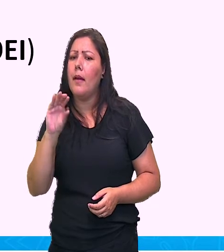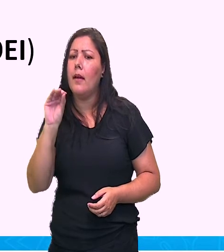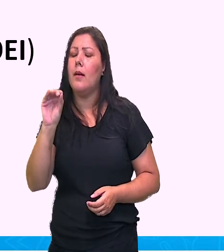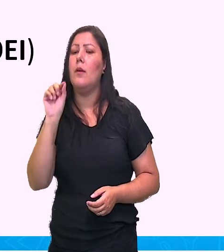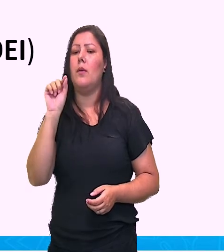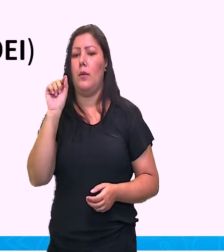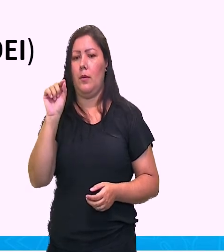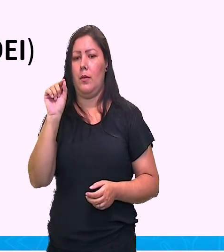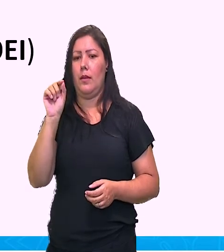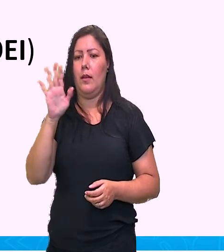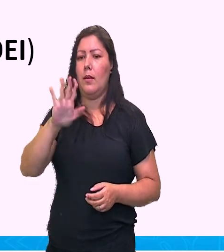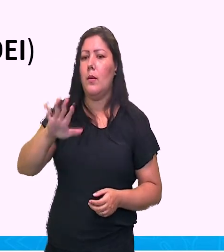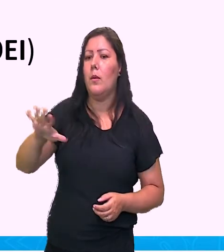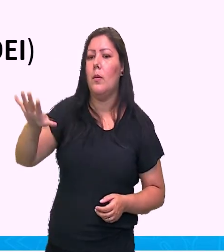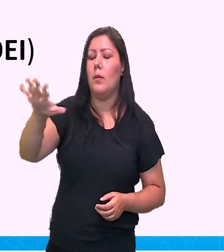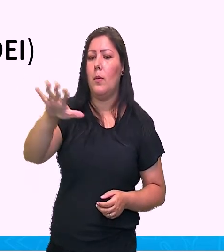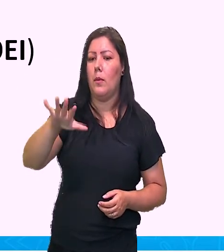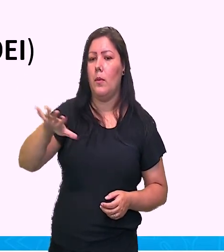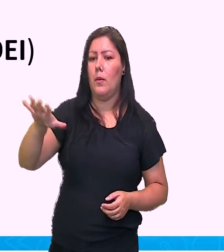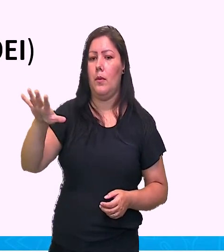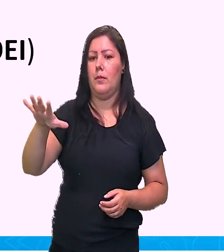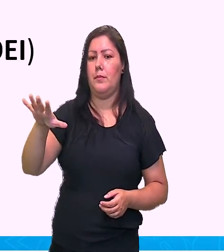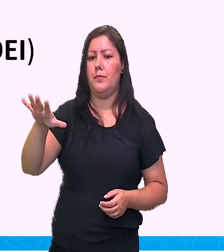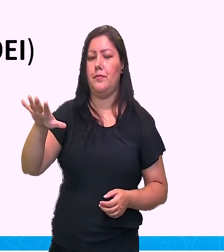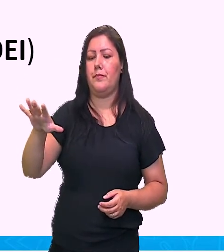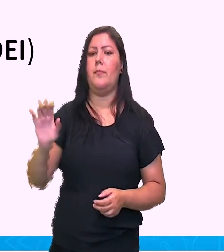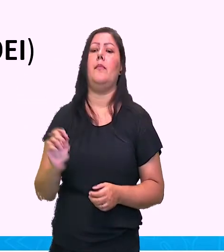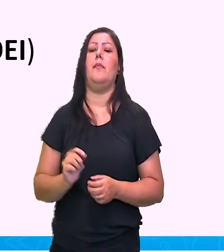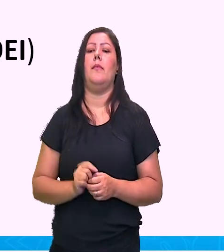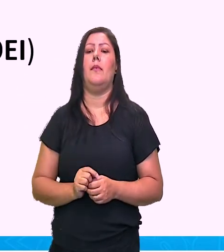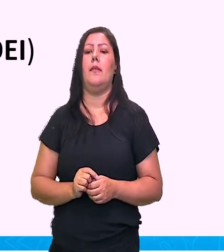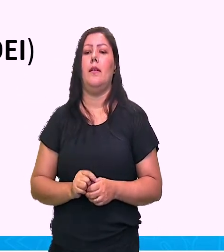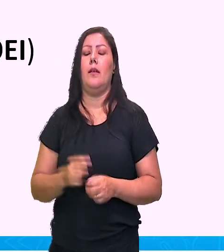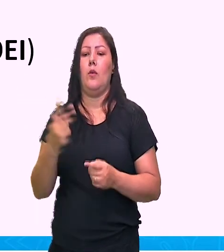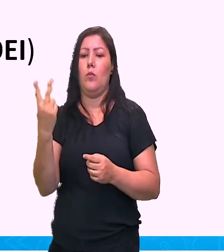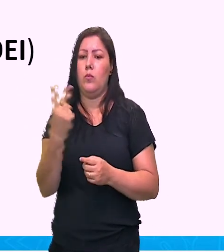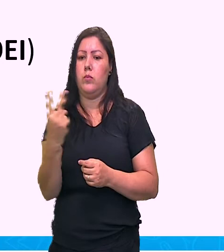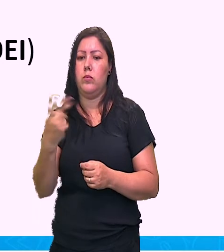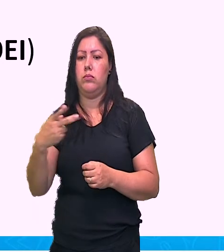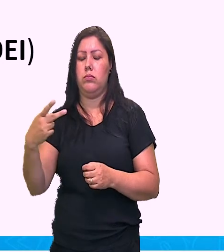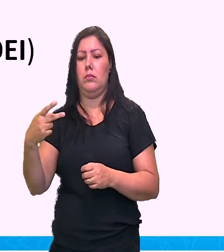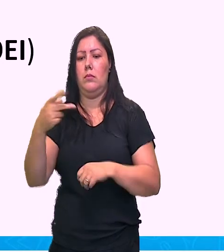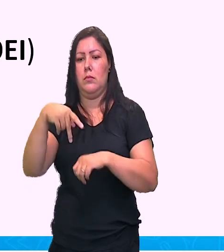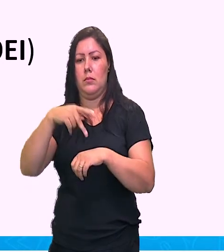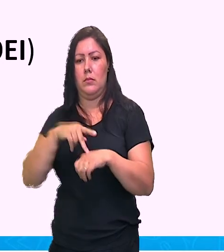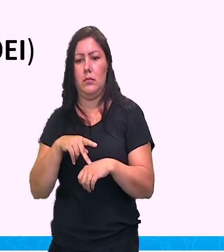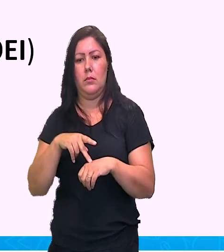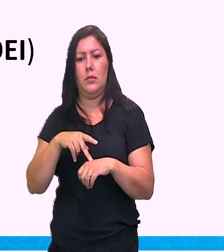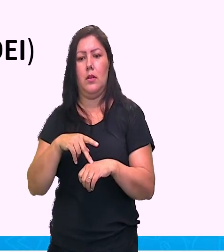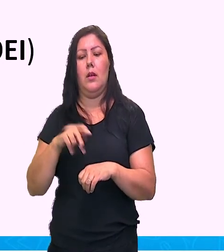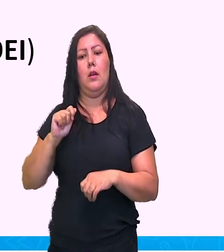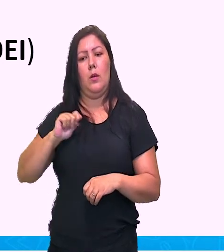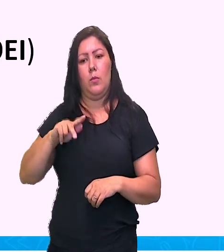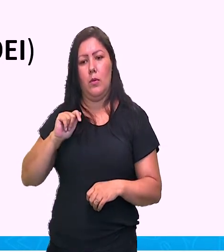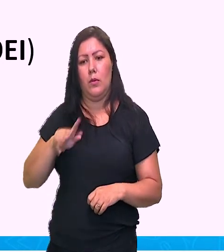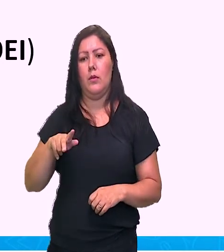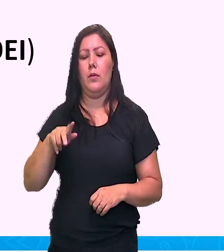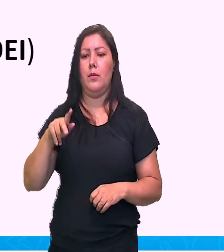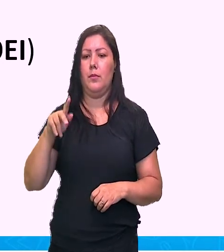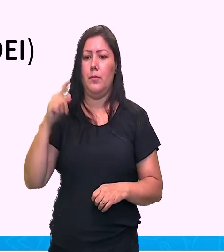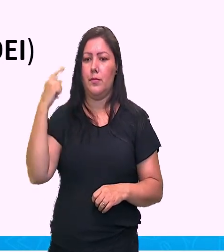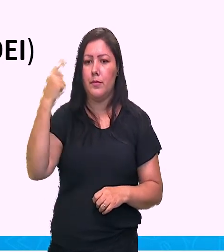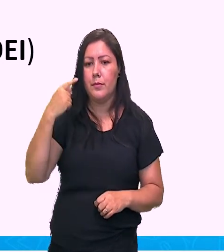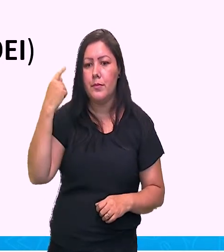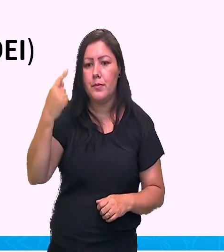Península Ibérica, ok? Portugal e Espanha. E Comissão Econômica para a América